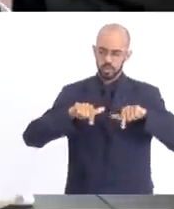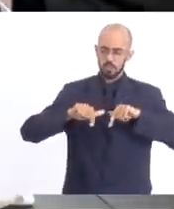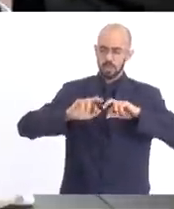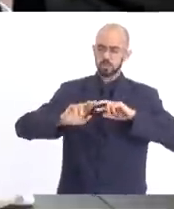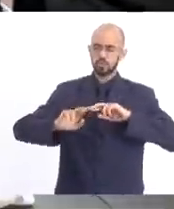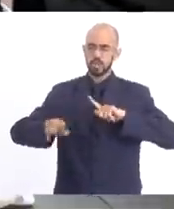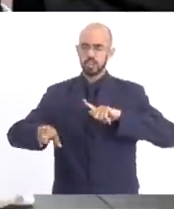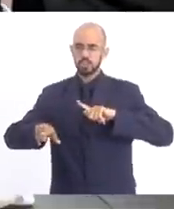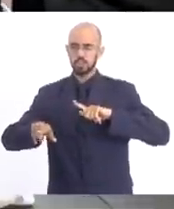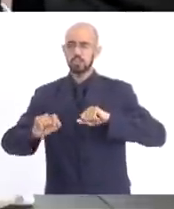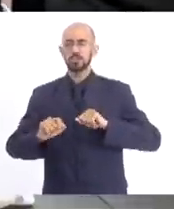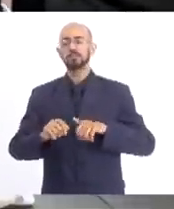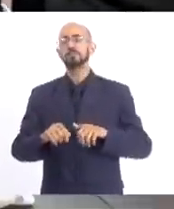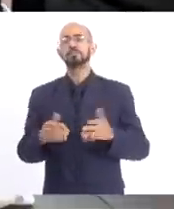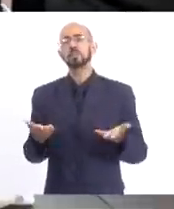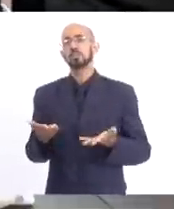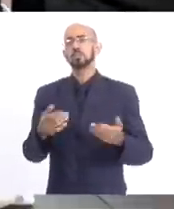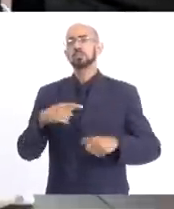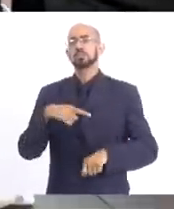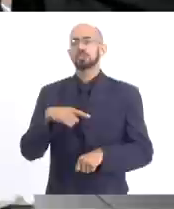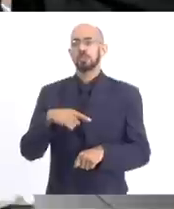gente tem hoje aí